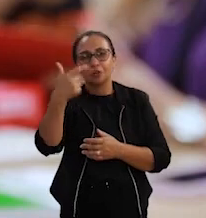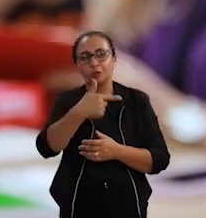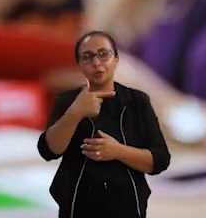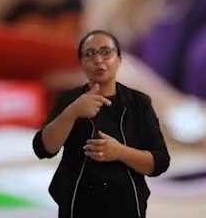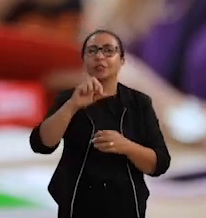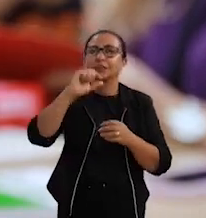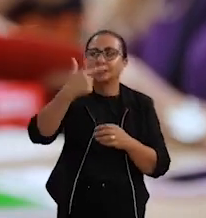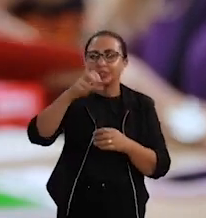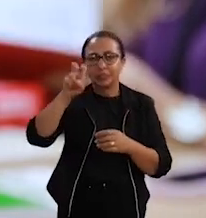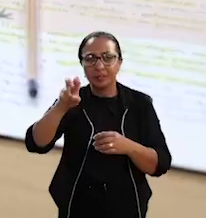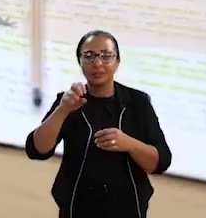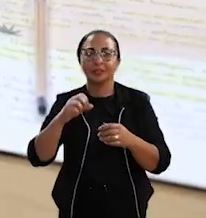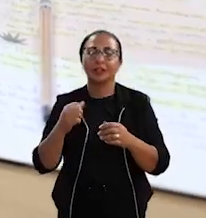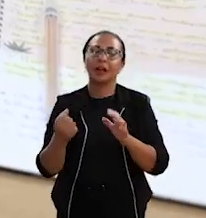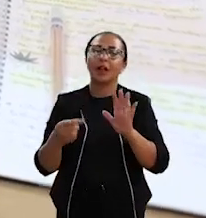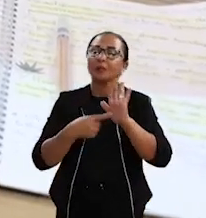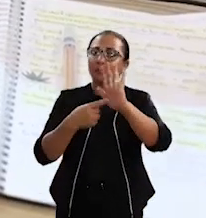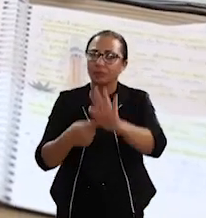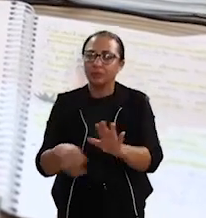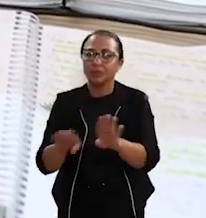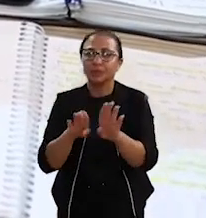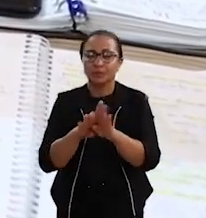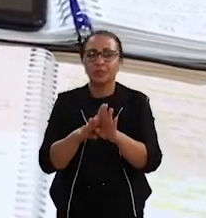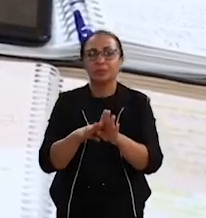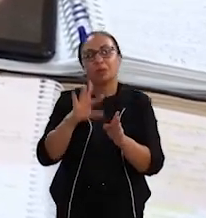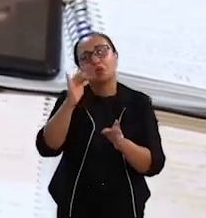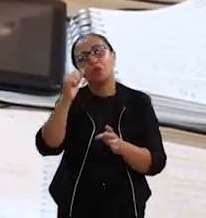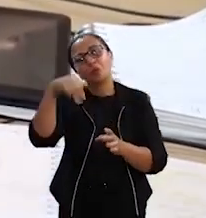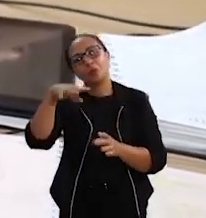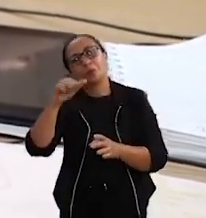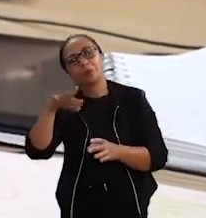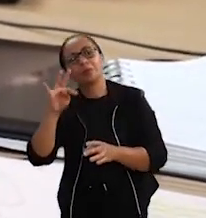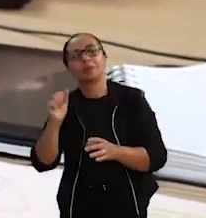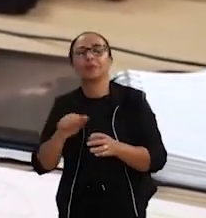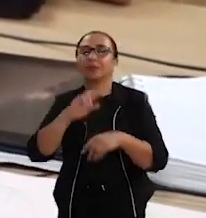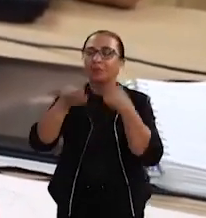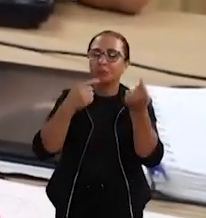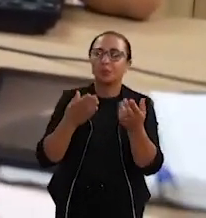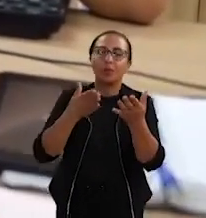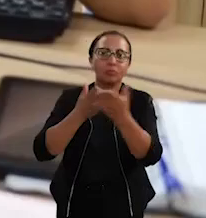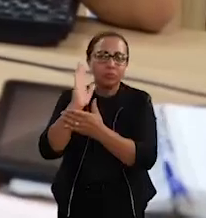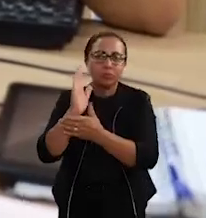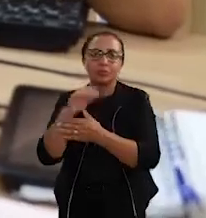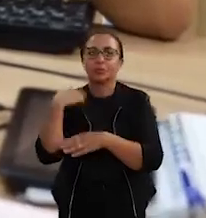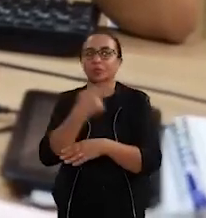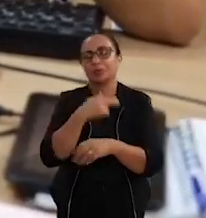vigência 22-25, submetemos à agência de fomento e, a partir da